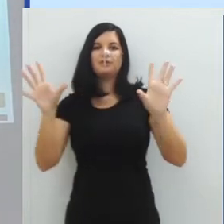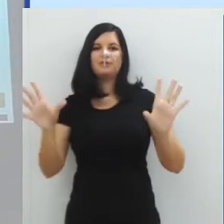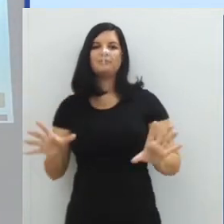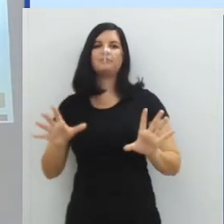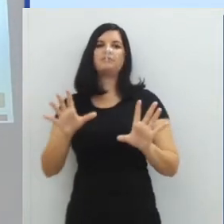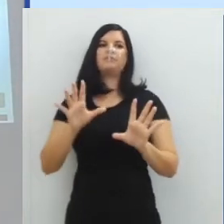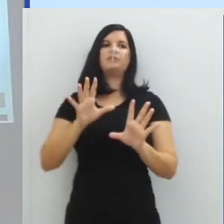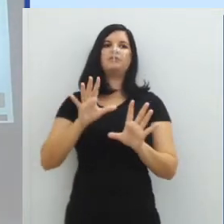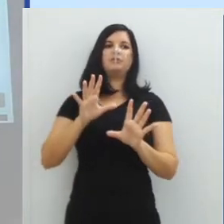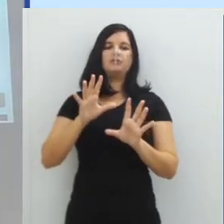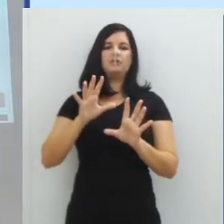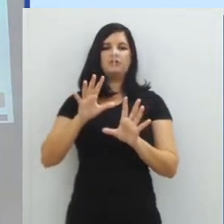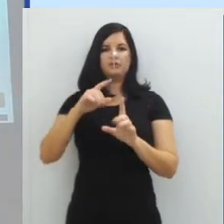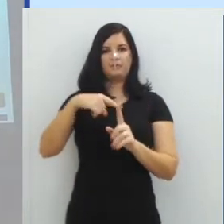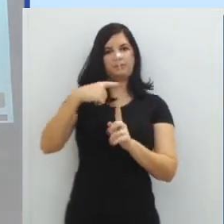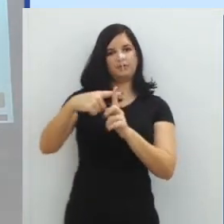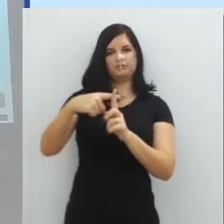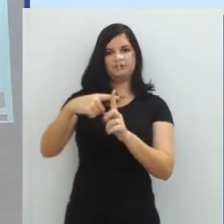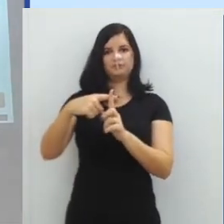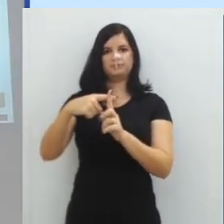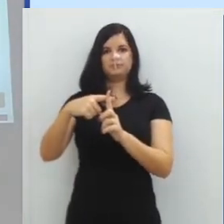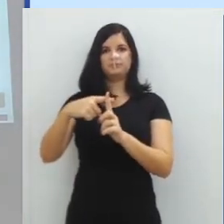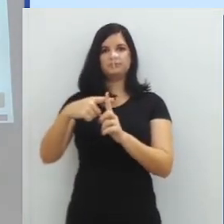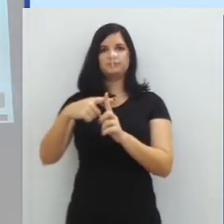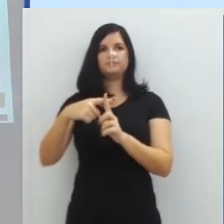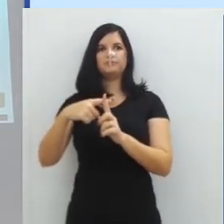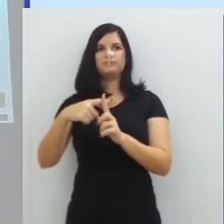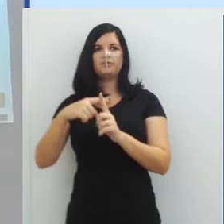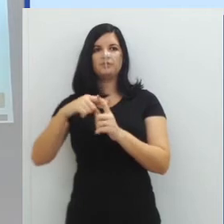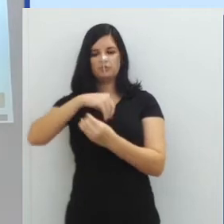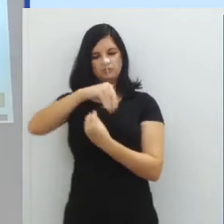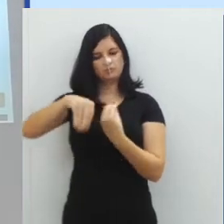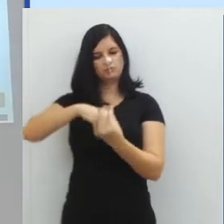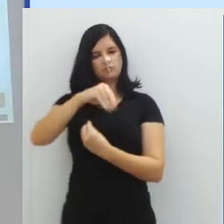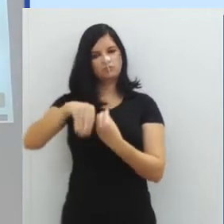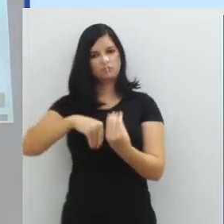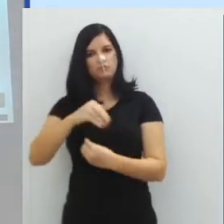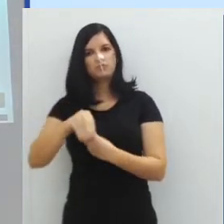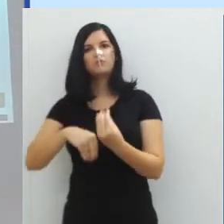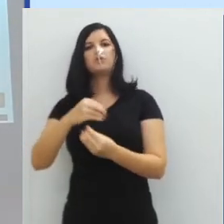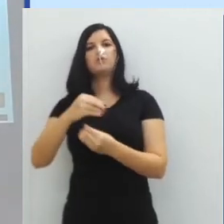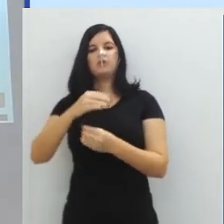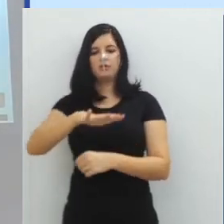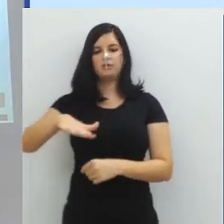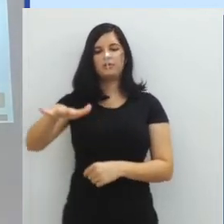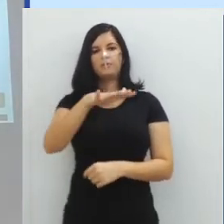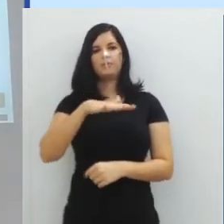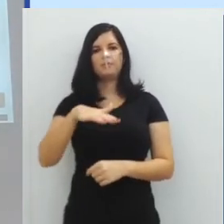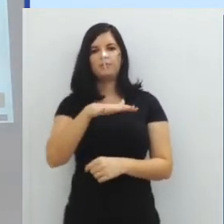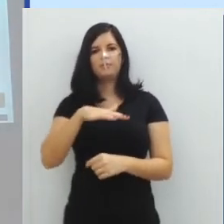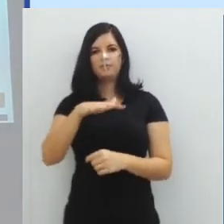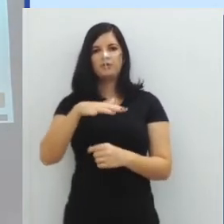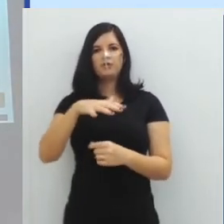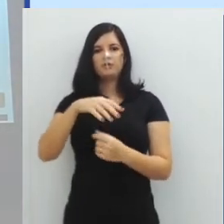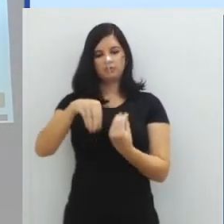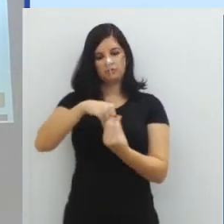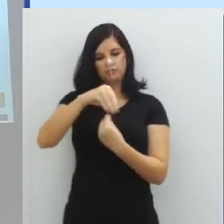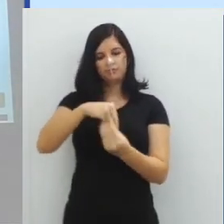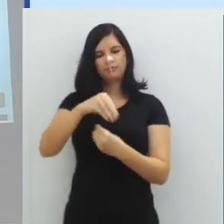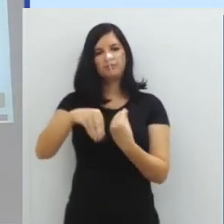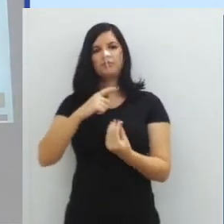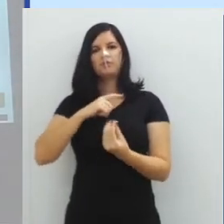libera uma parte positiva. E toda substância em solução